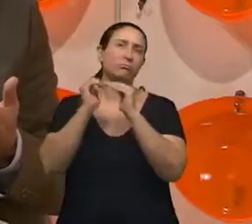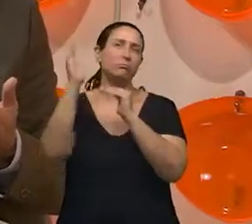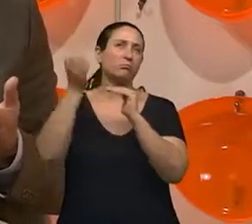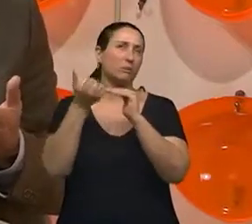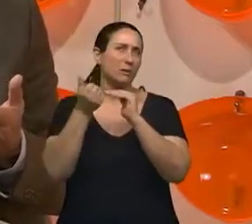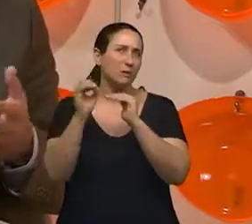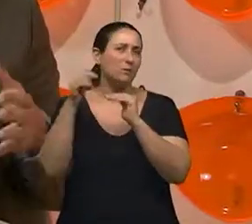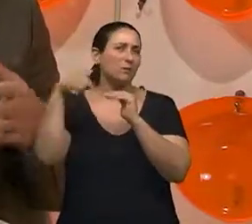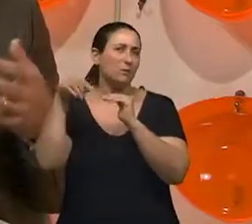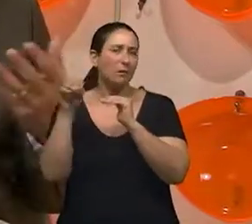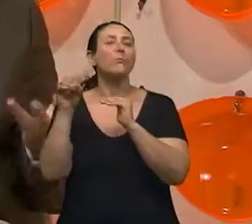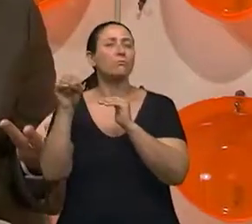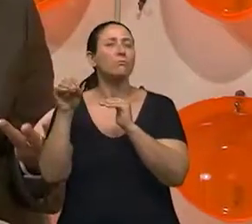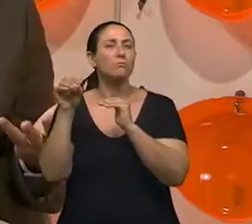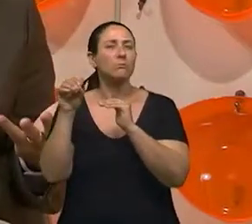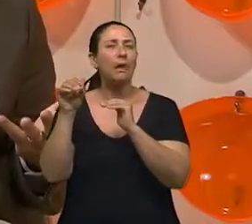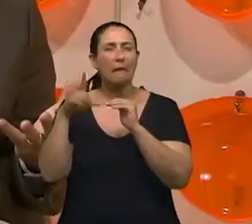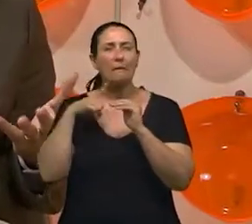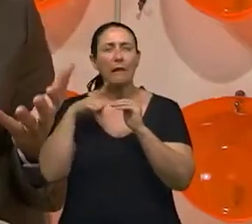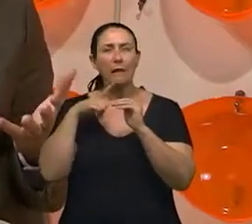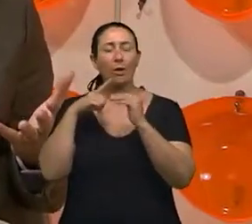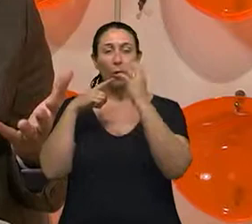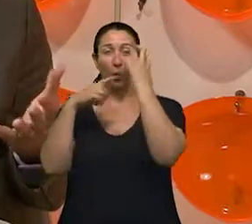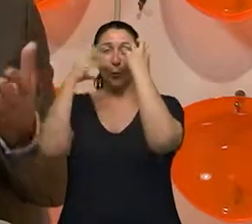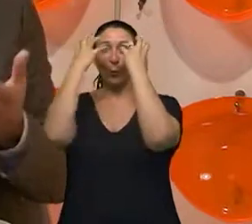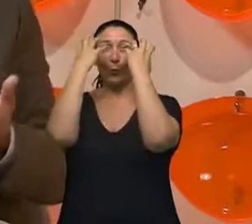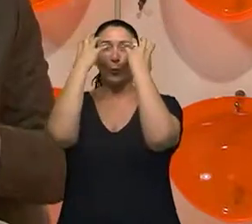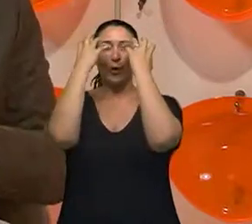60, 70 anos, é mais frequente aparecer